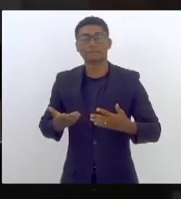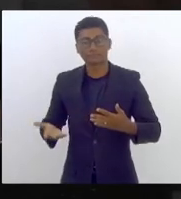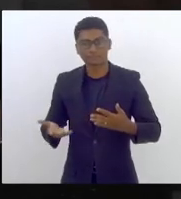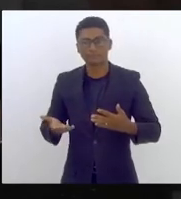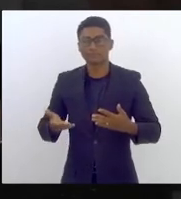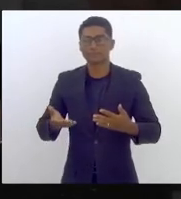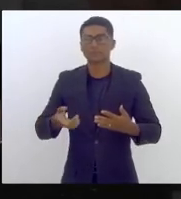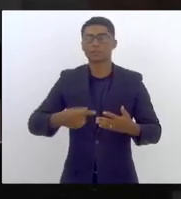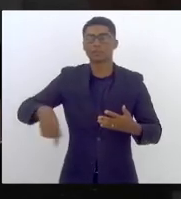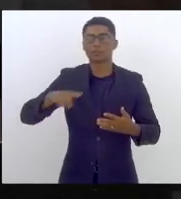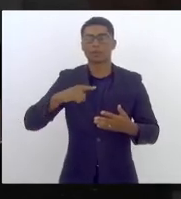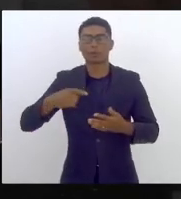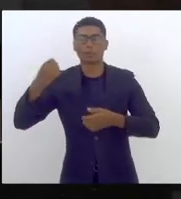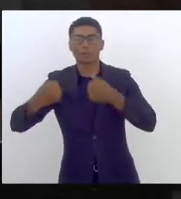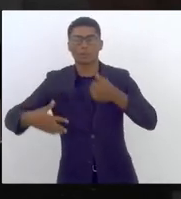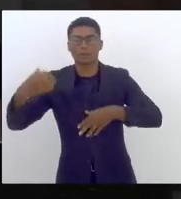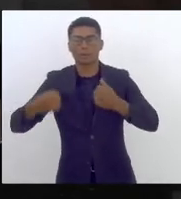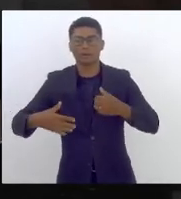a nossa voz